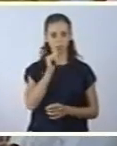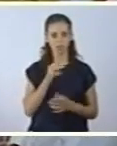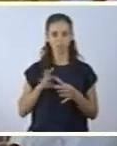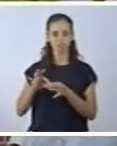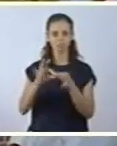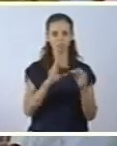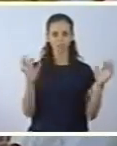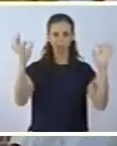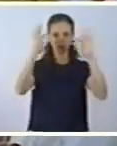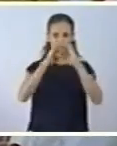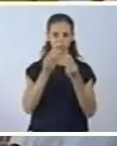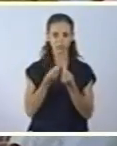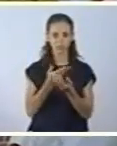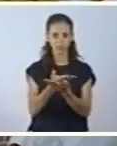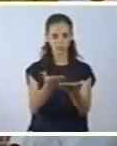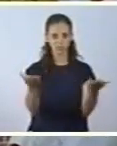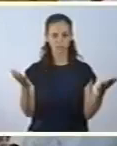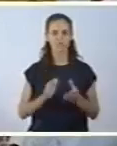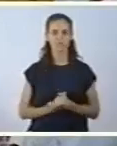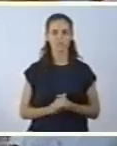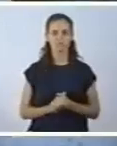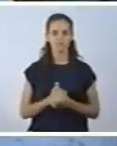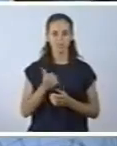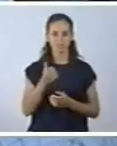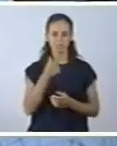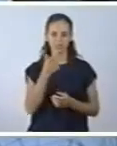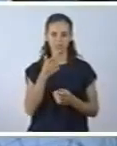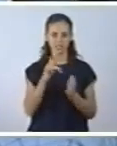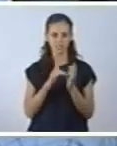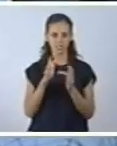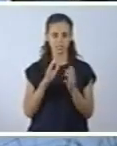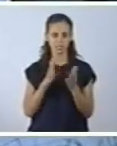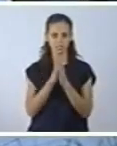a comunhão do Espírito Santo estejam convosco.